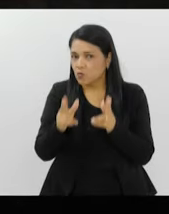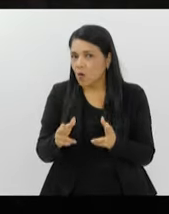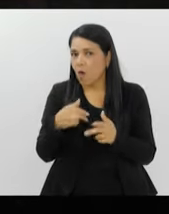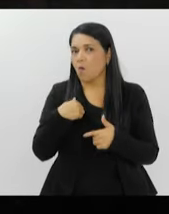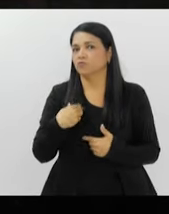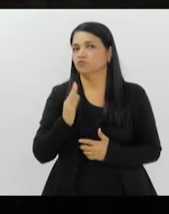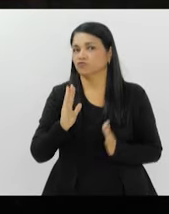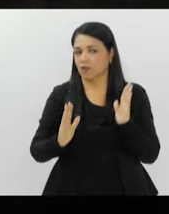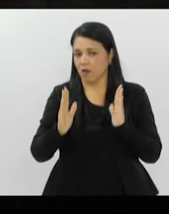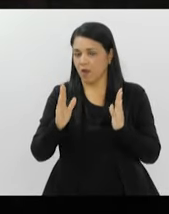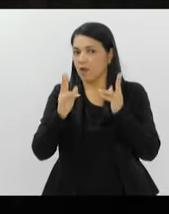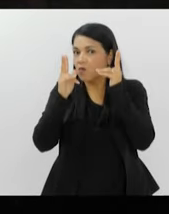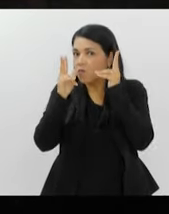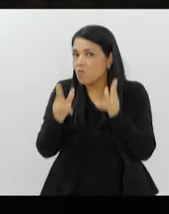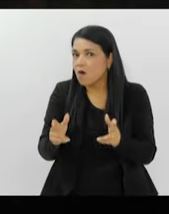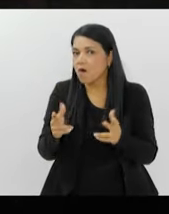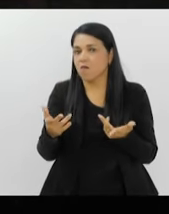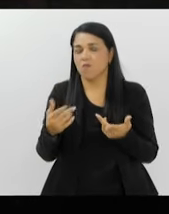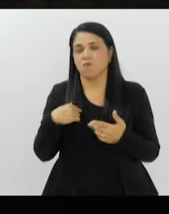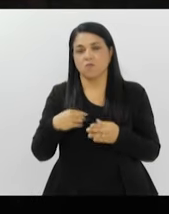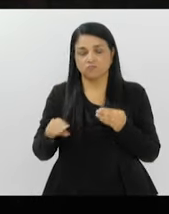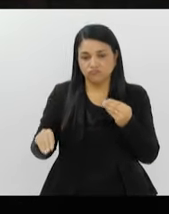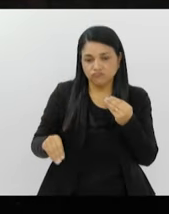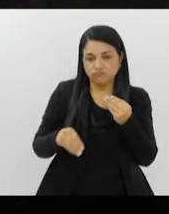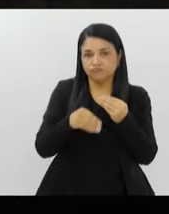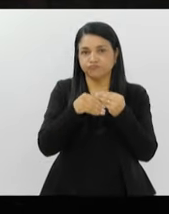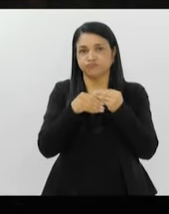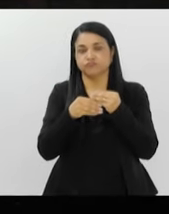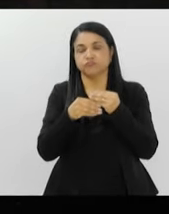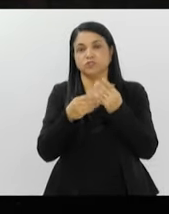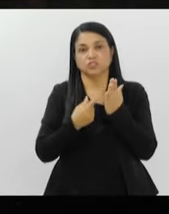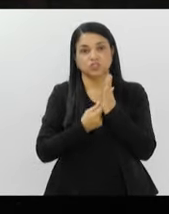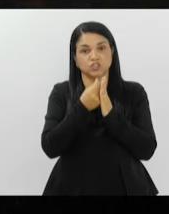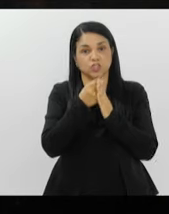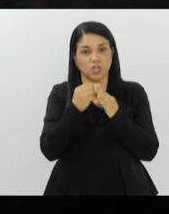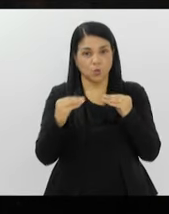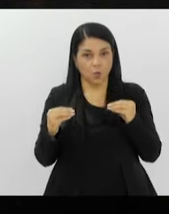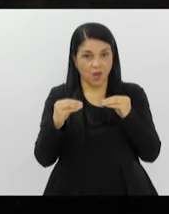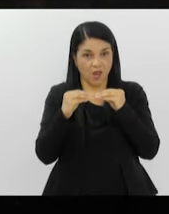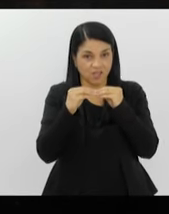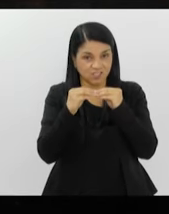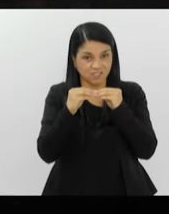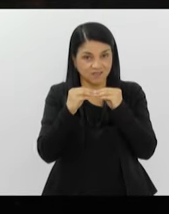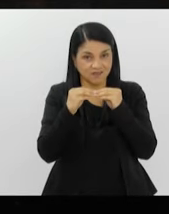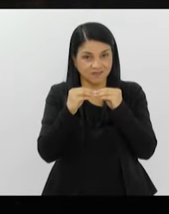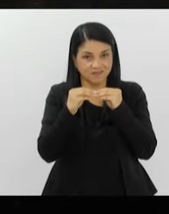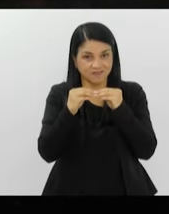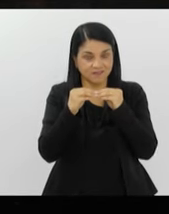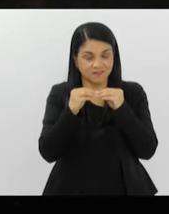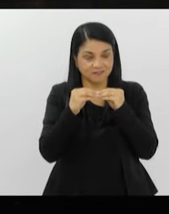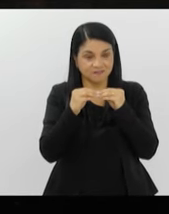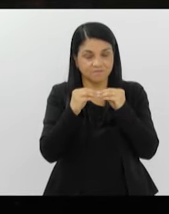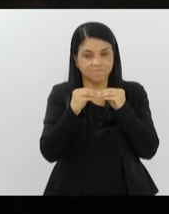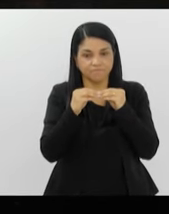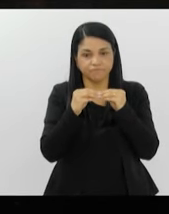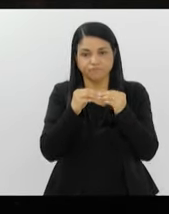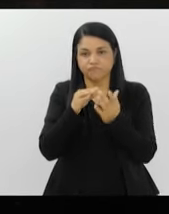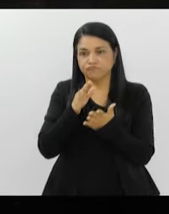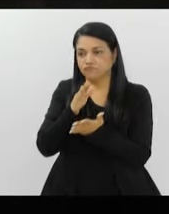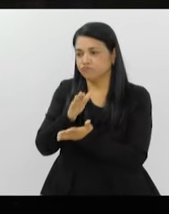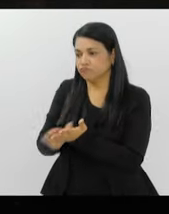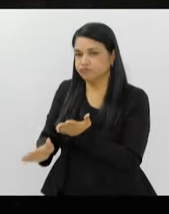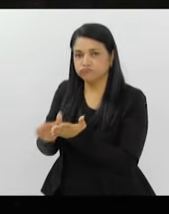e quando entra um dinheiro extra E aí eu tô falando de despesa se gasta sem